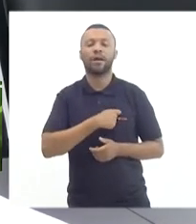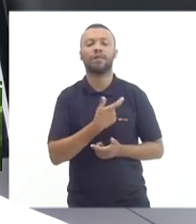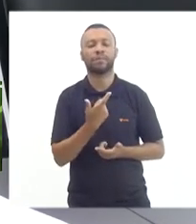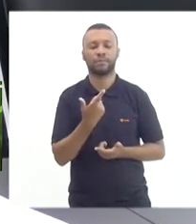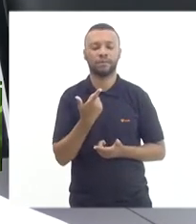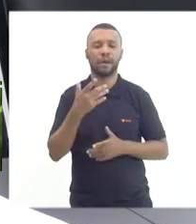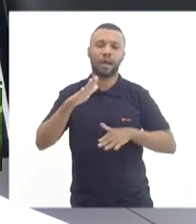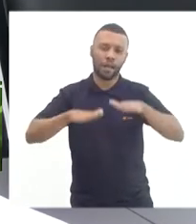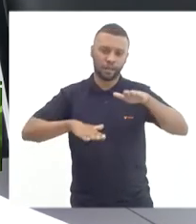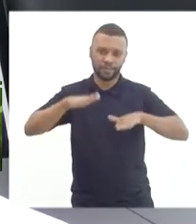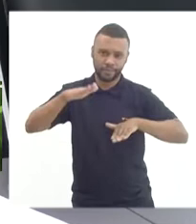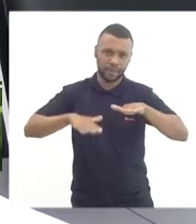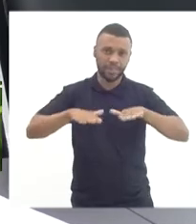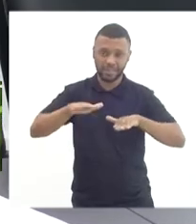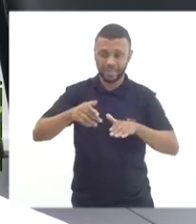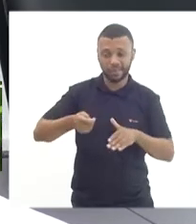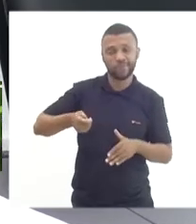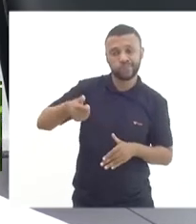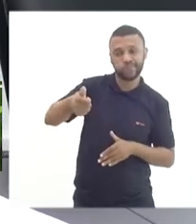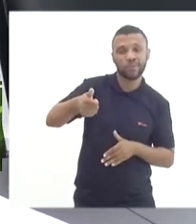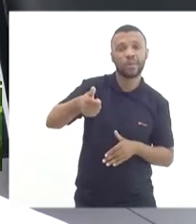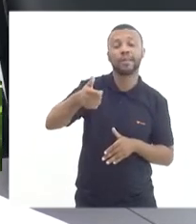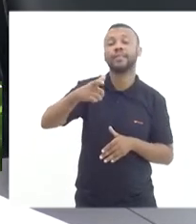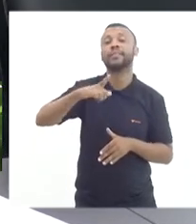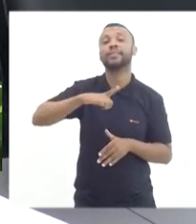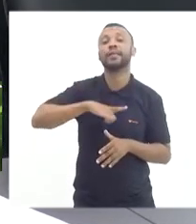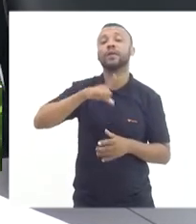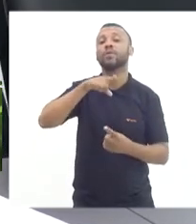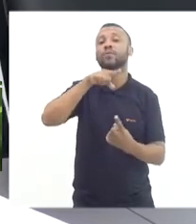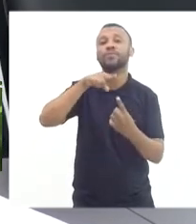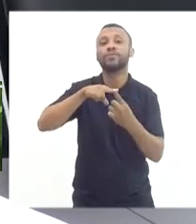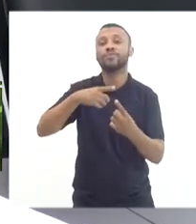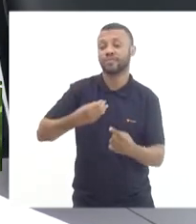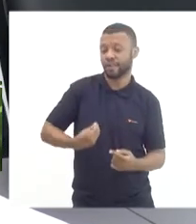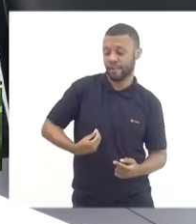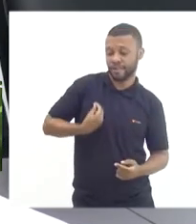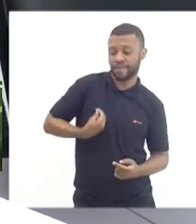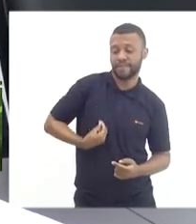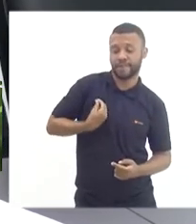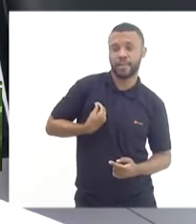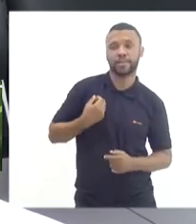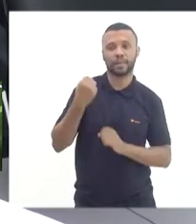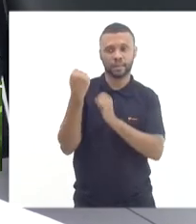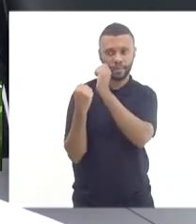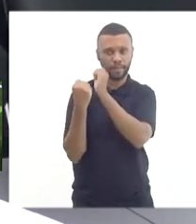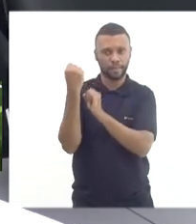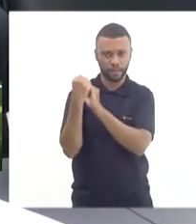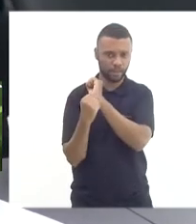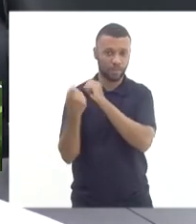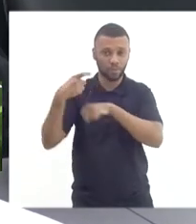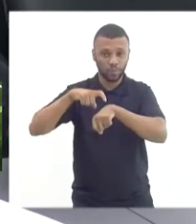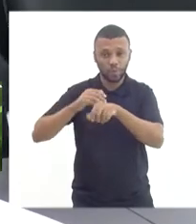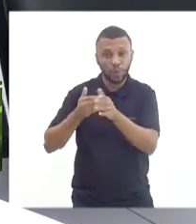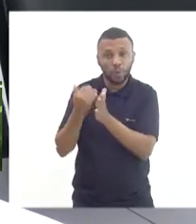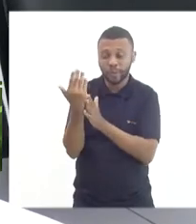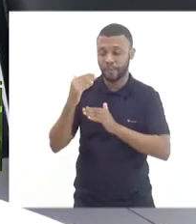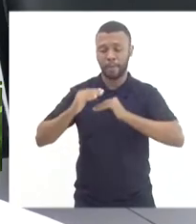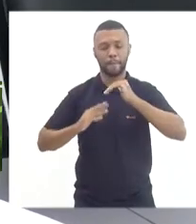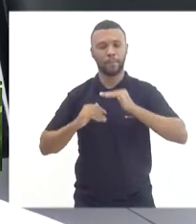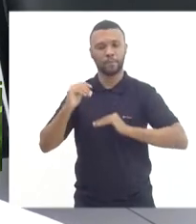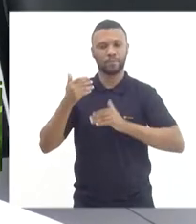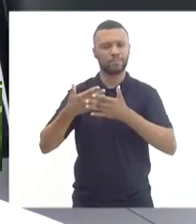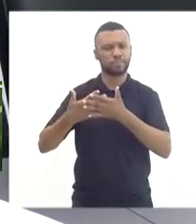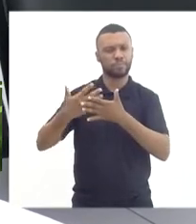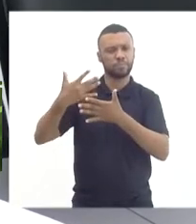fiscal, ele é circunstância de sobrevivência da empresa. Eu lembro quando comecei minha carreira, isso tem tempo, lá nos